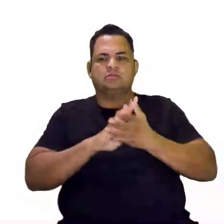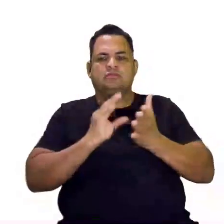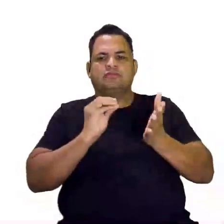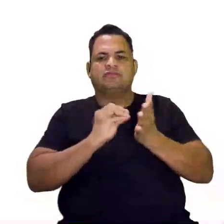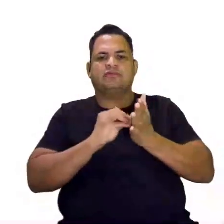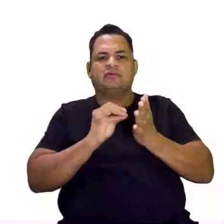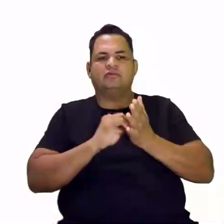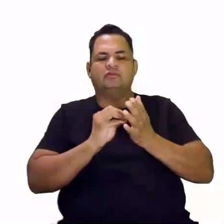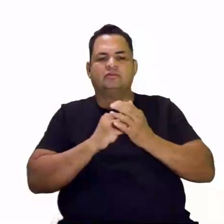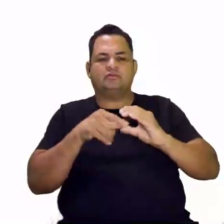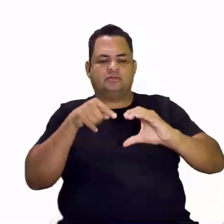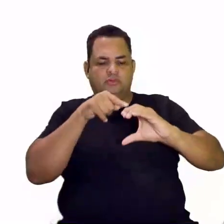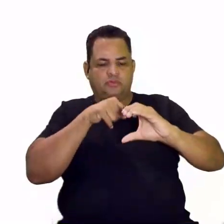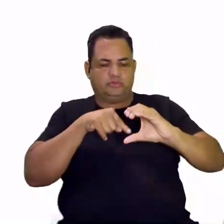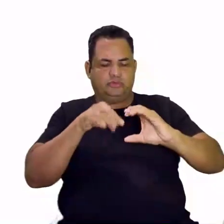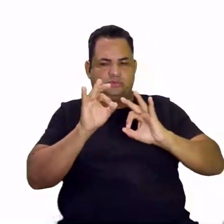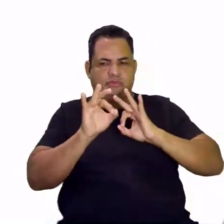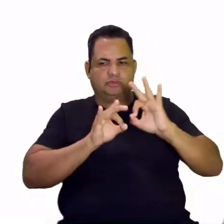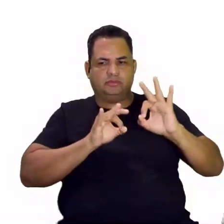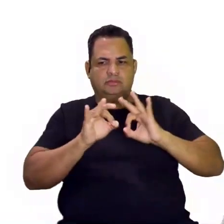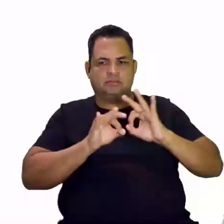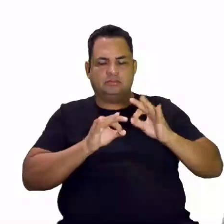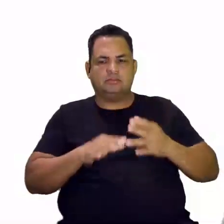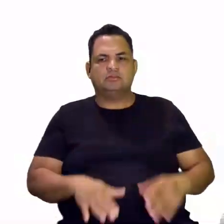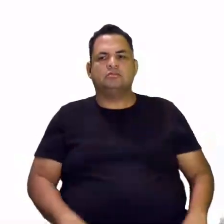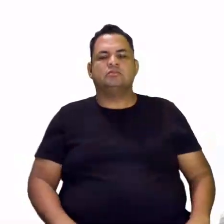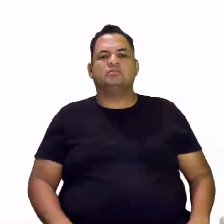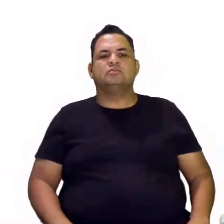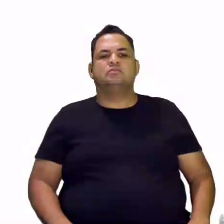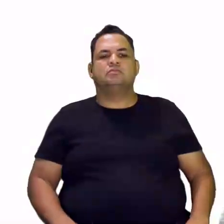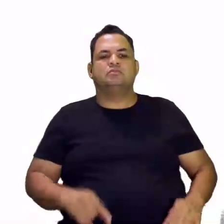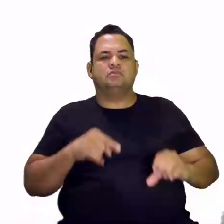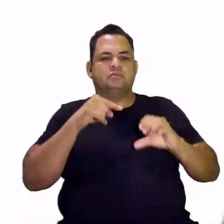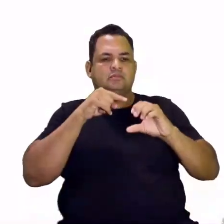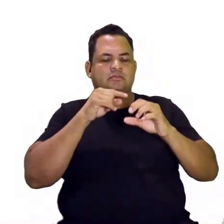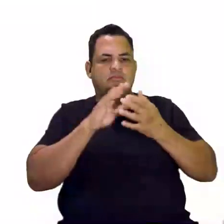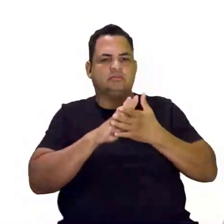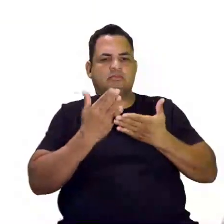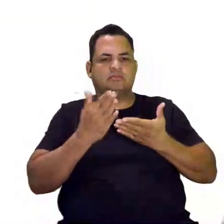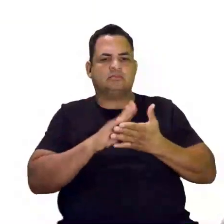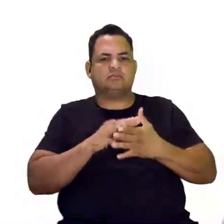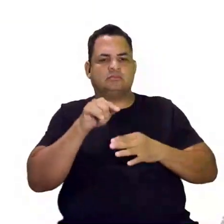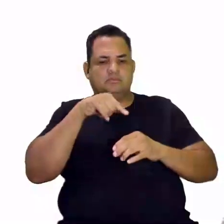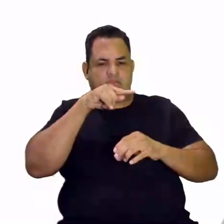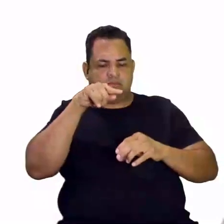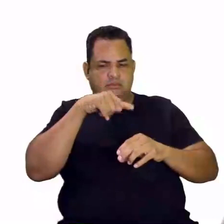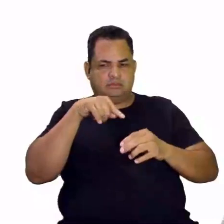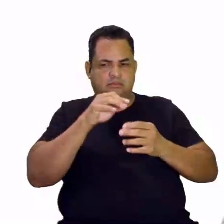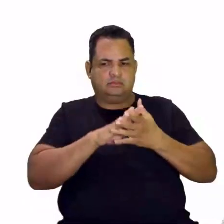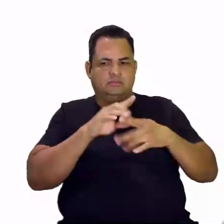pela ausência do núcleo organizado. Então tá, esse pontinho vermelho aí, parece um novelo de lã,